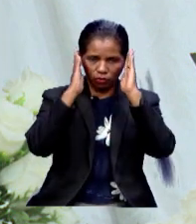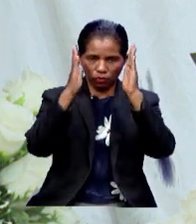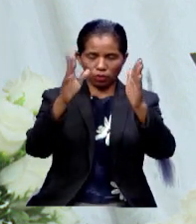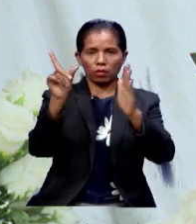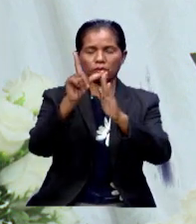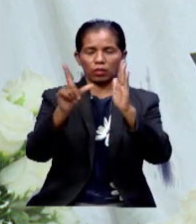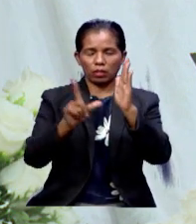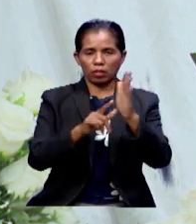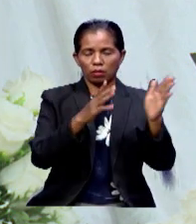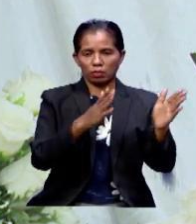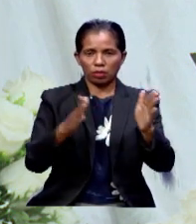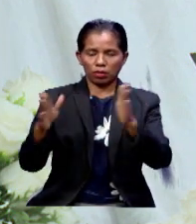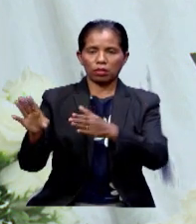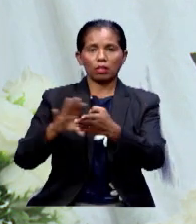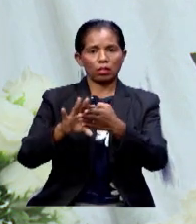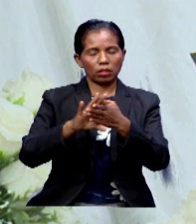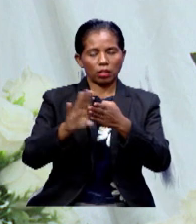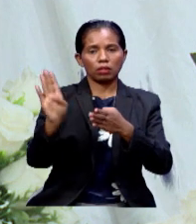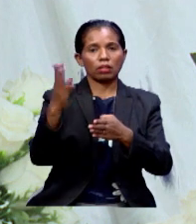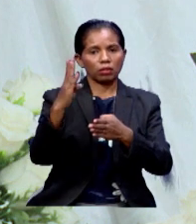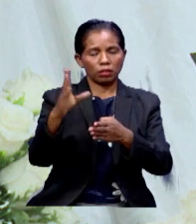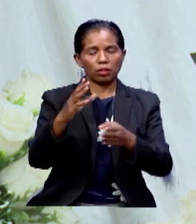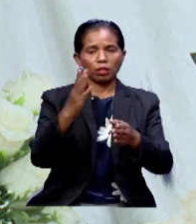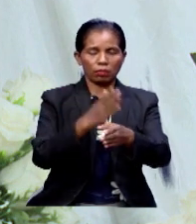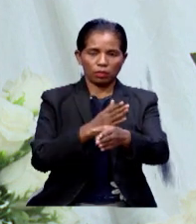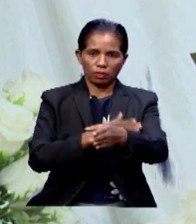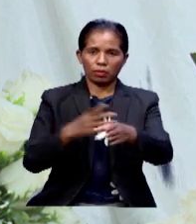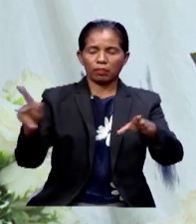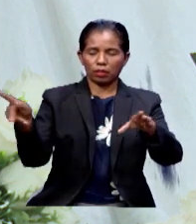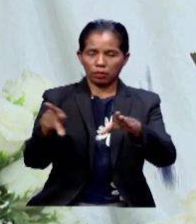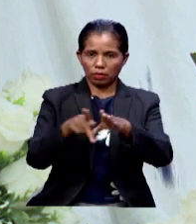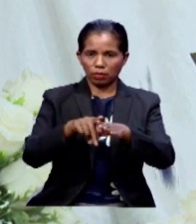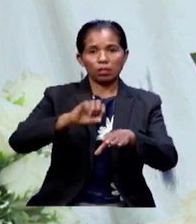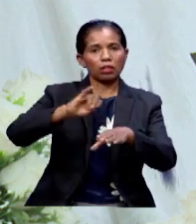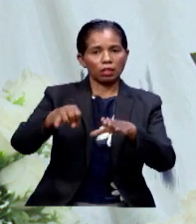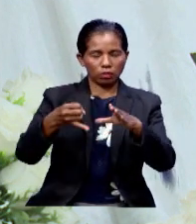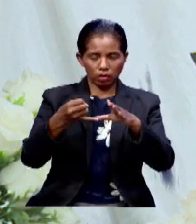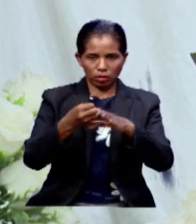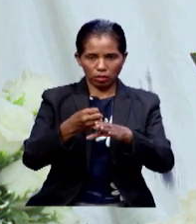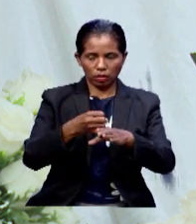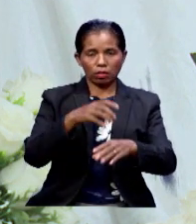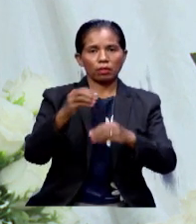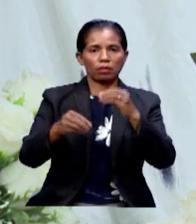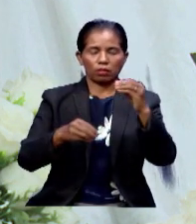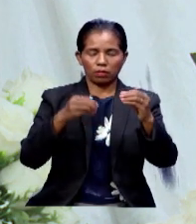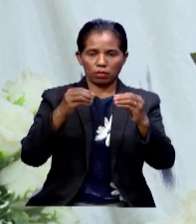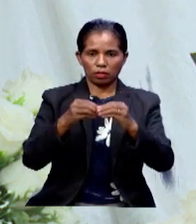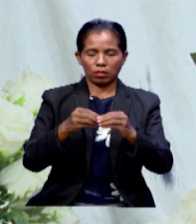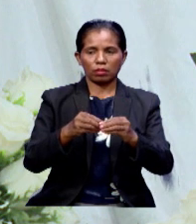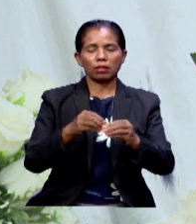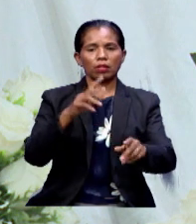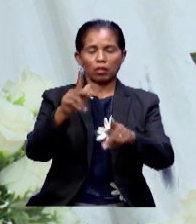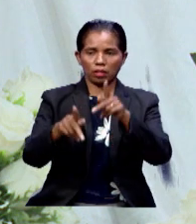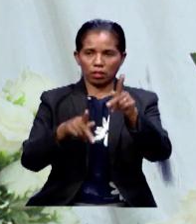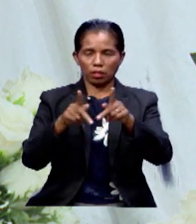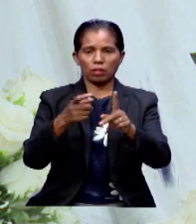no processo eleitoral sira atu promove participação ida inclusivo no significativo hodi